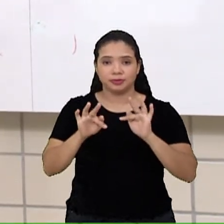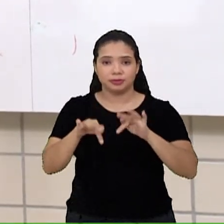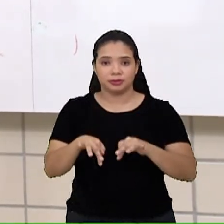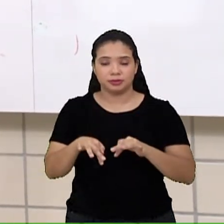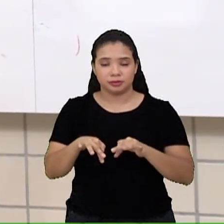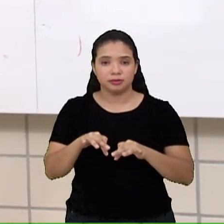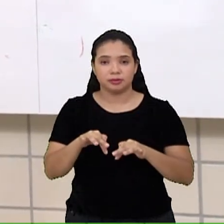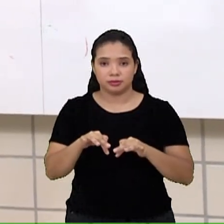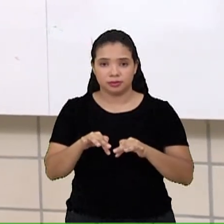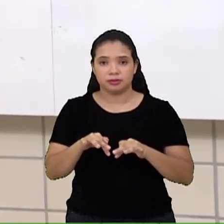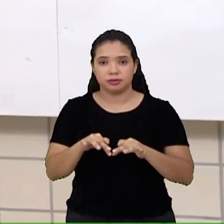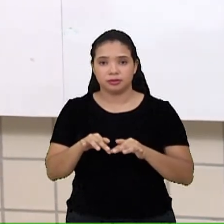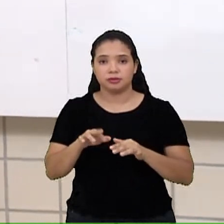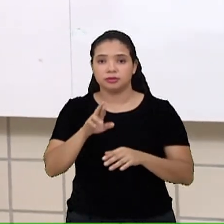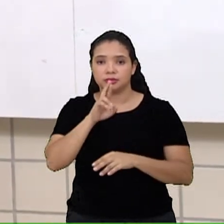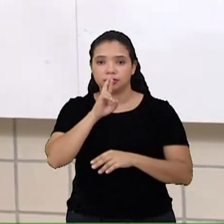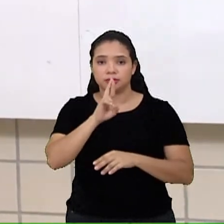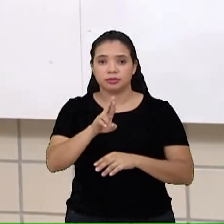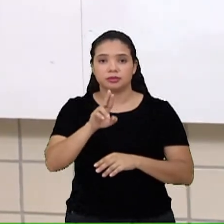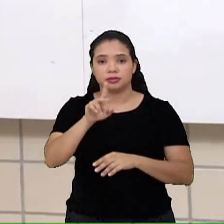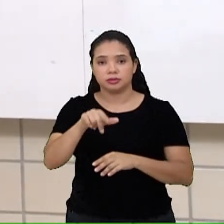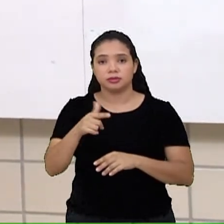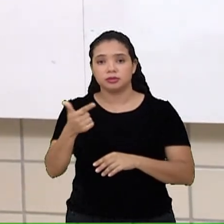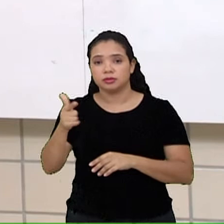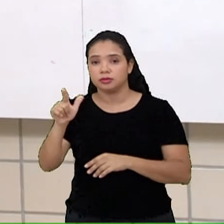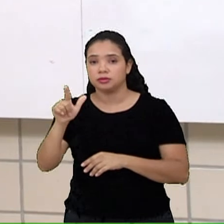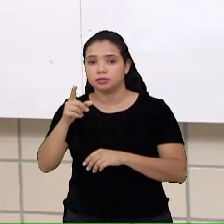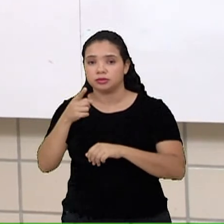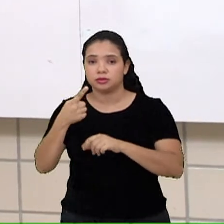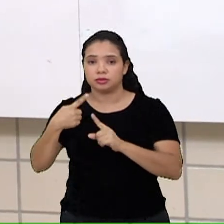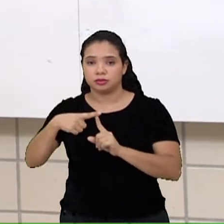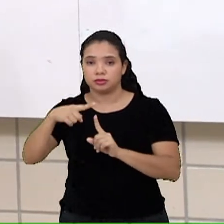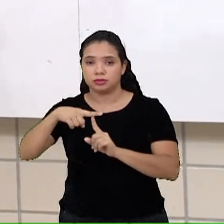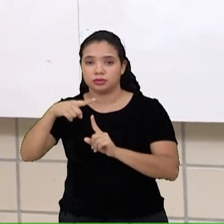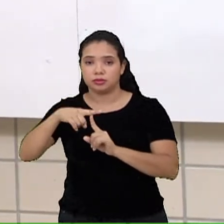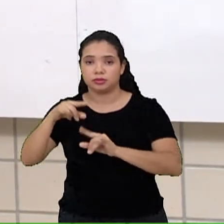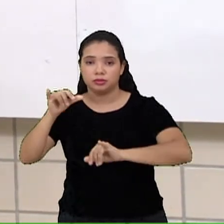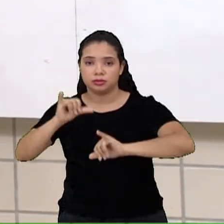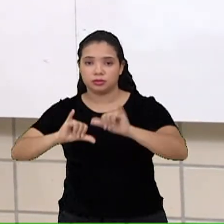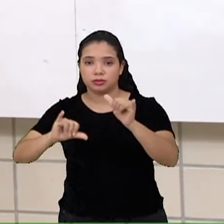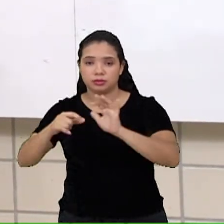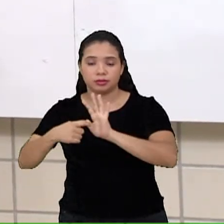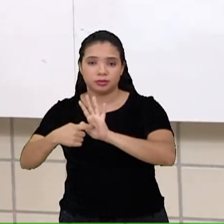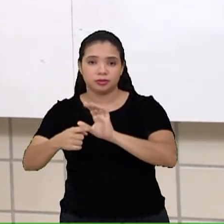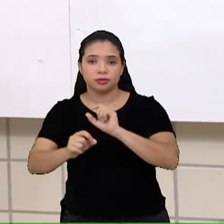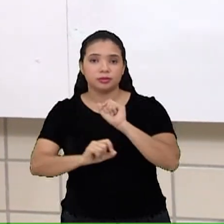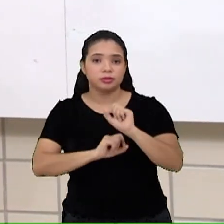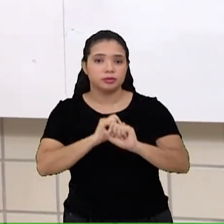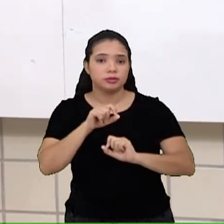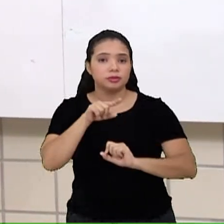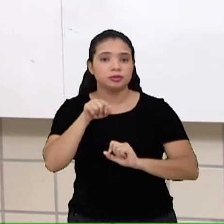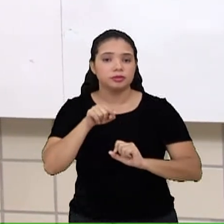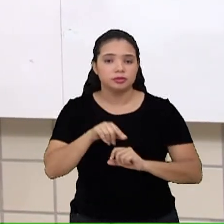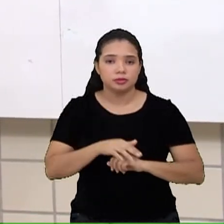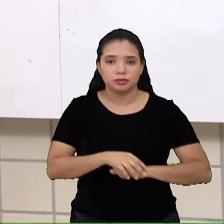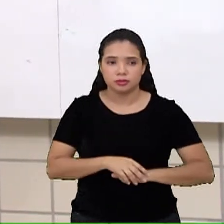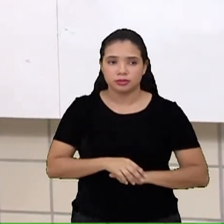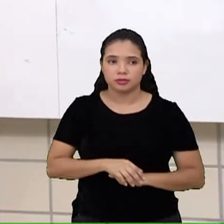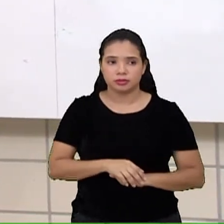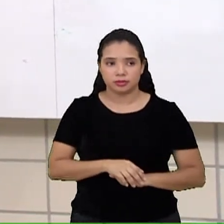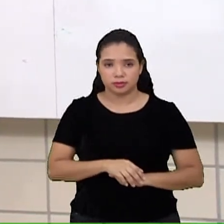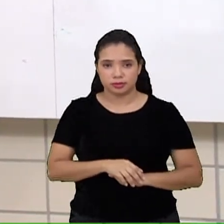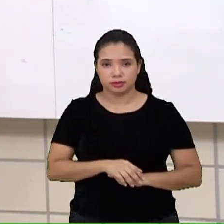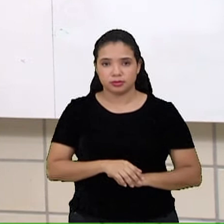estágio final, que vai ser outra composição molecular, que vai dar o quê? Vamos lá, vai juntar o